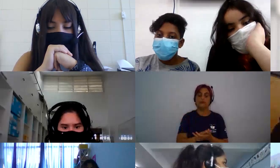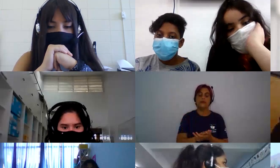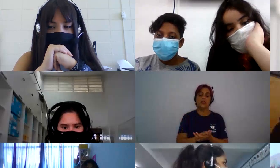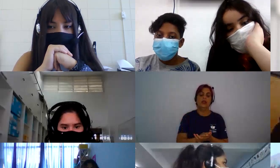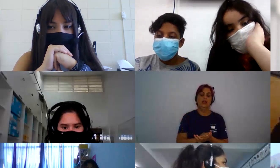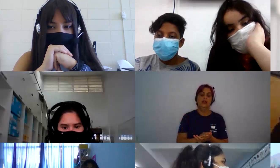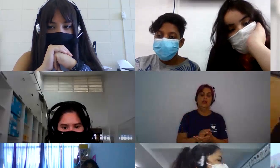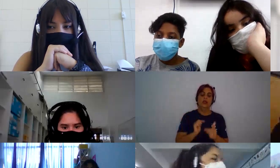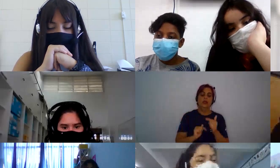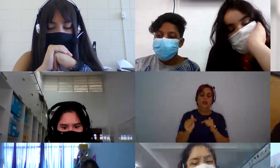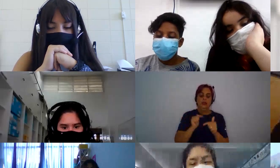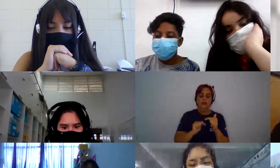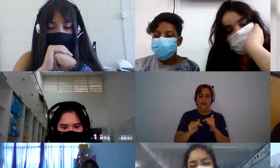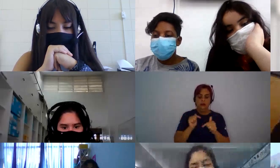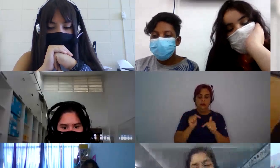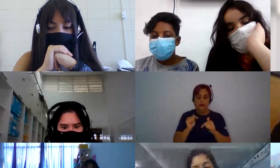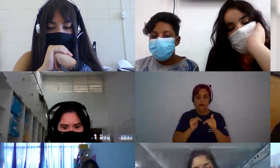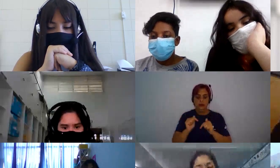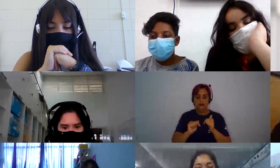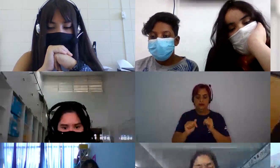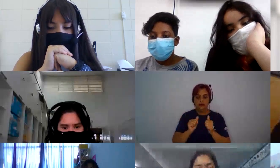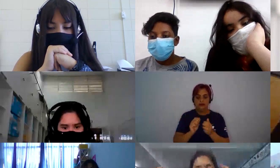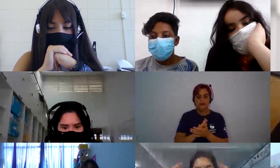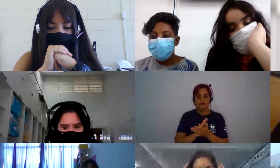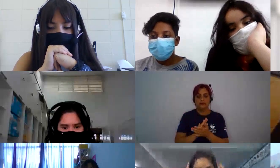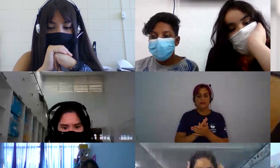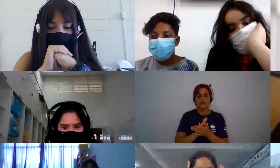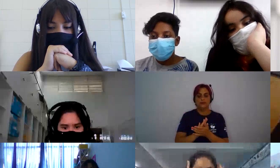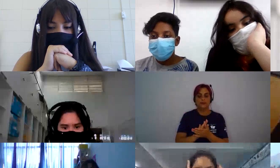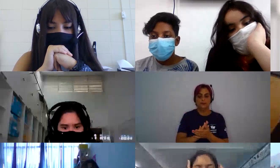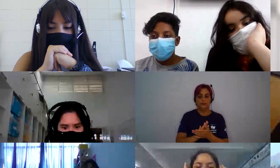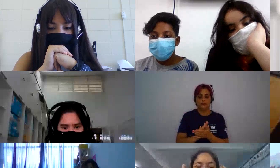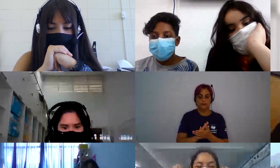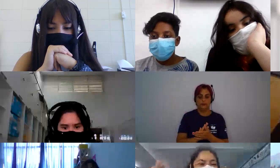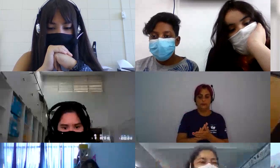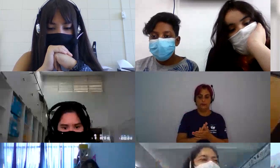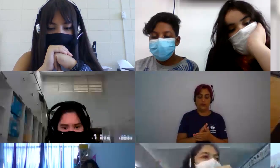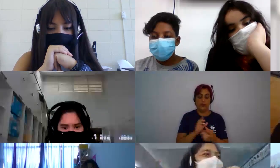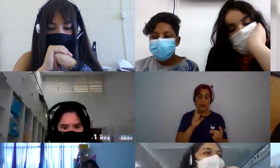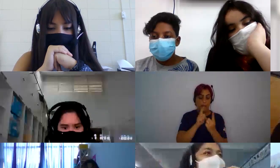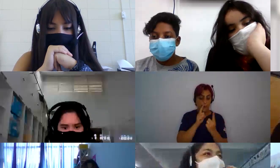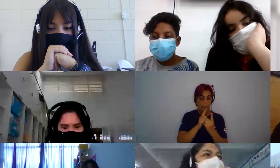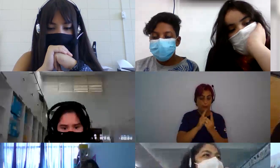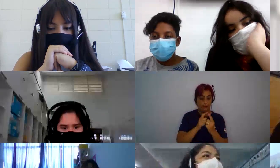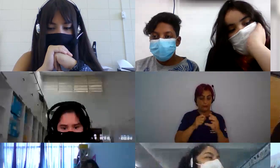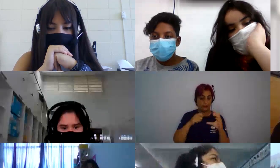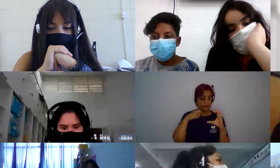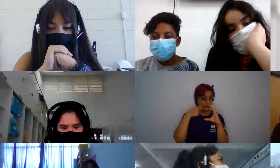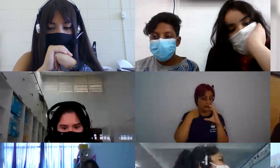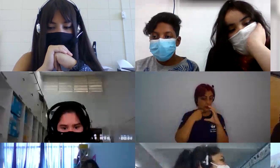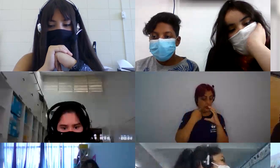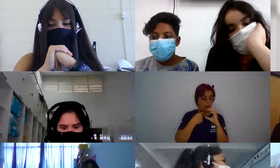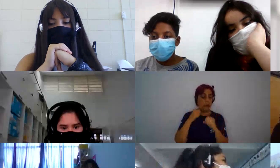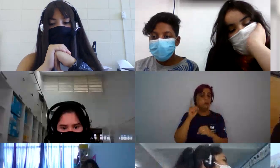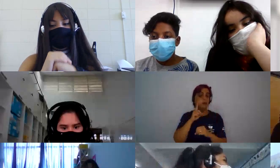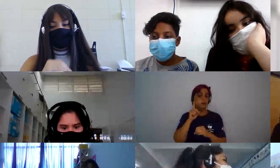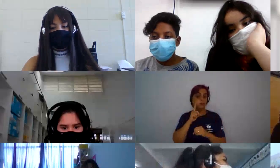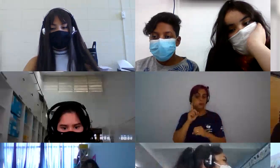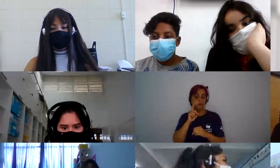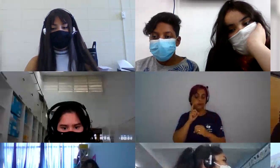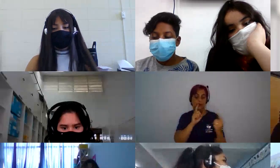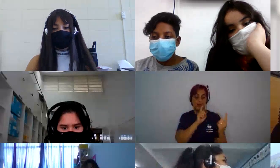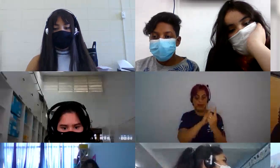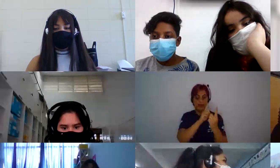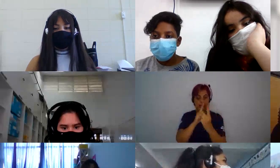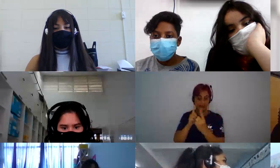trabalho que contou, os caras gravaram as consultas de pediatras nos Estados Unidos quando atendiam